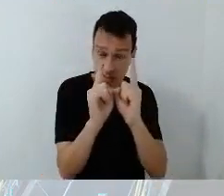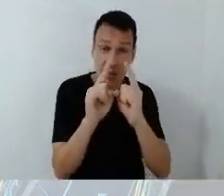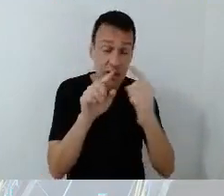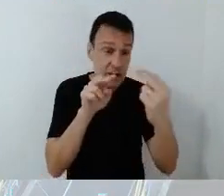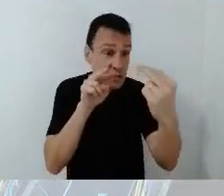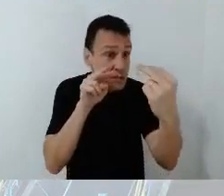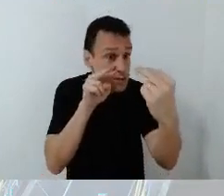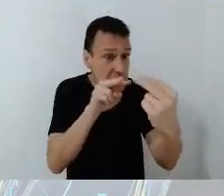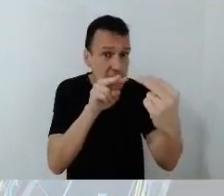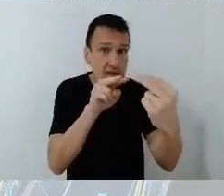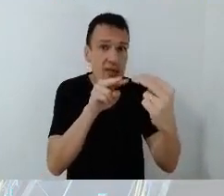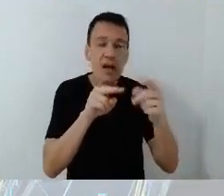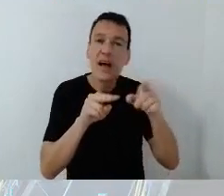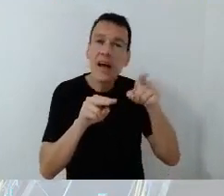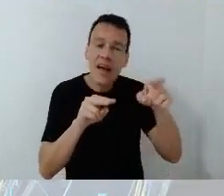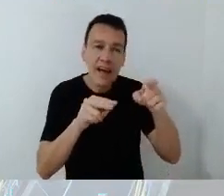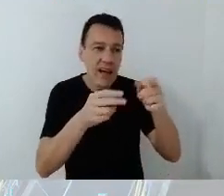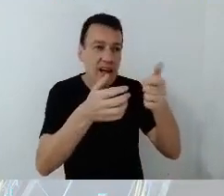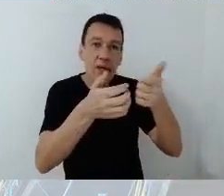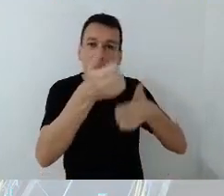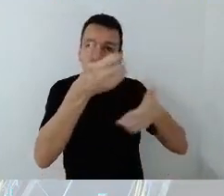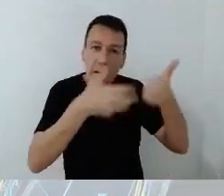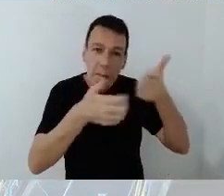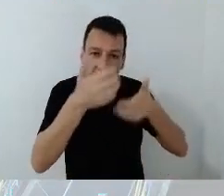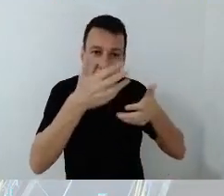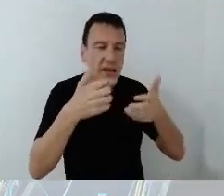no que o outro tem para te dizer.